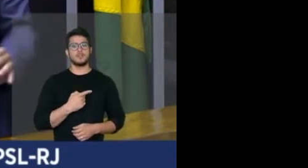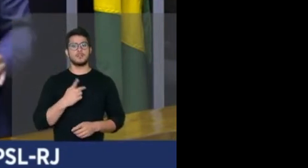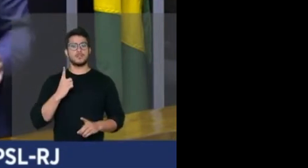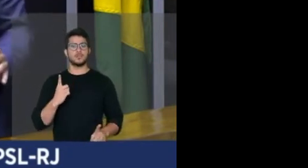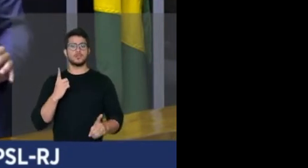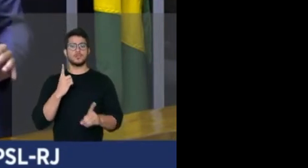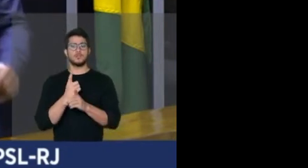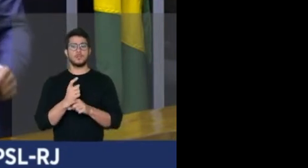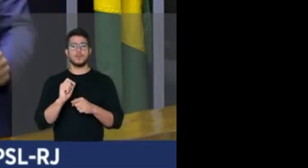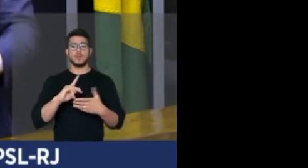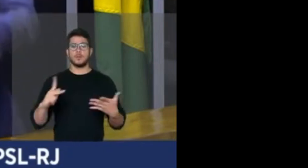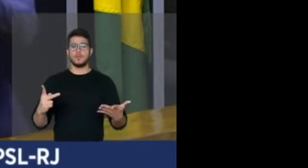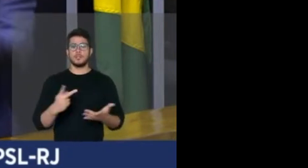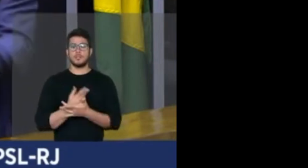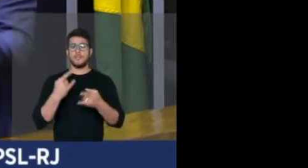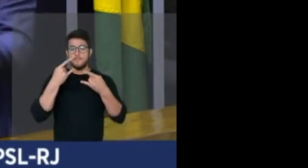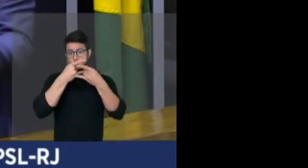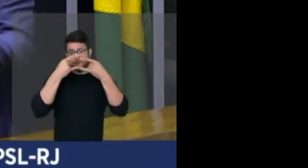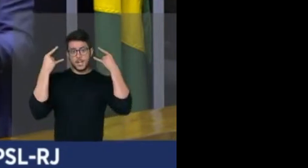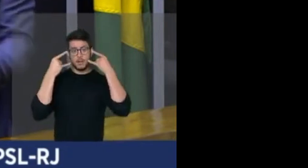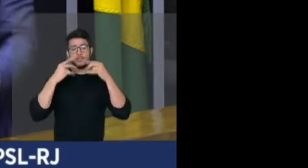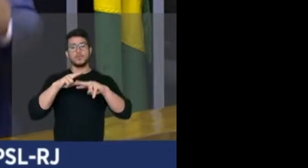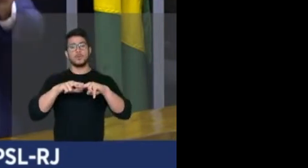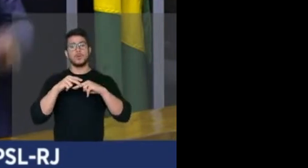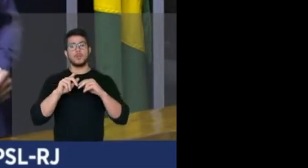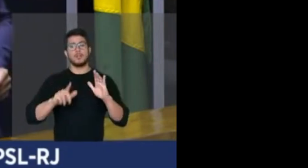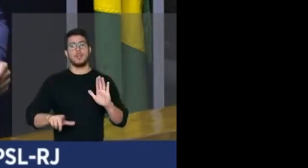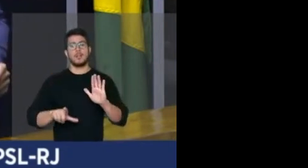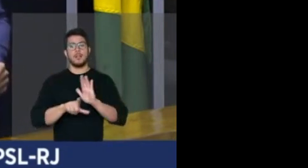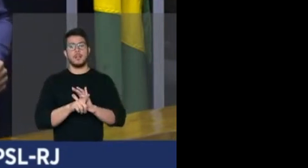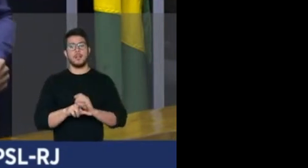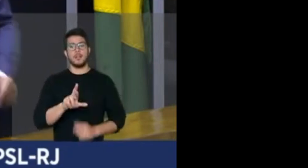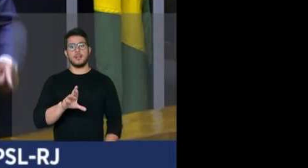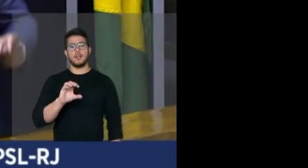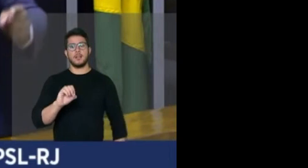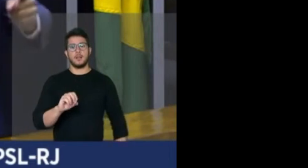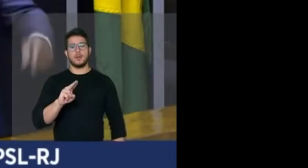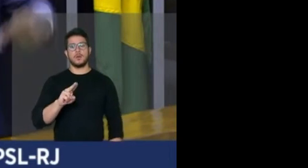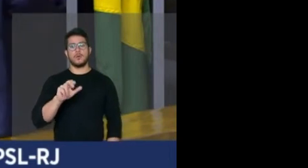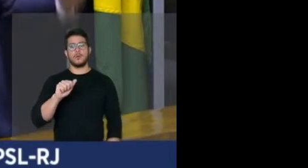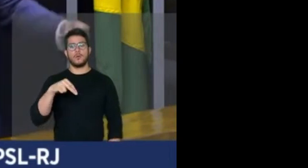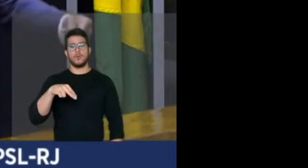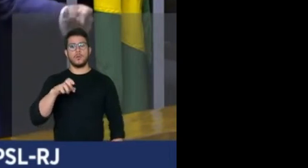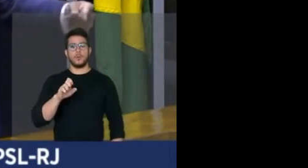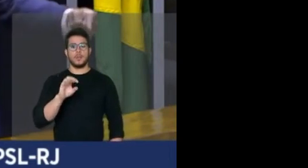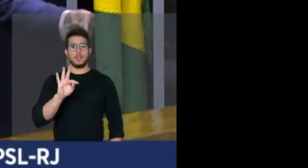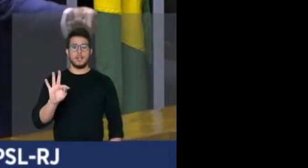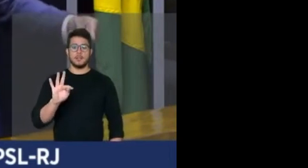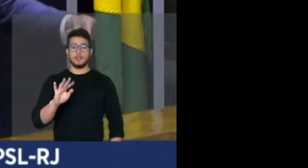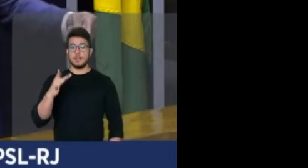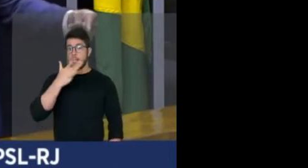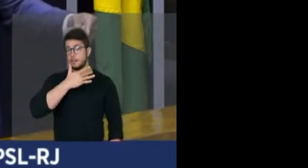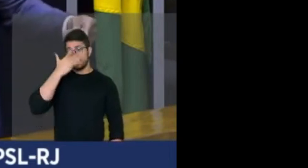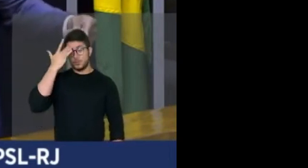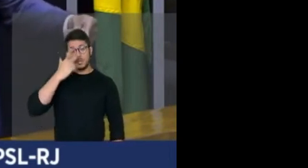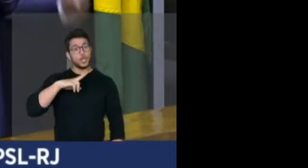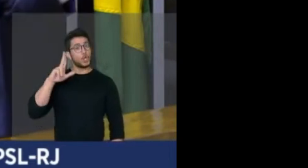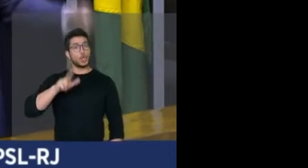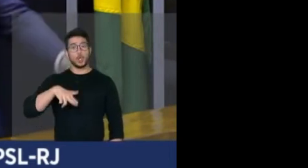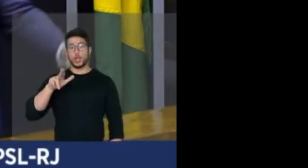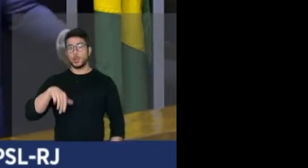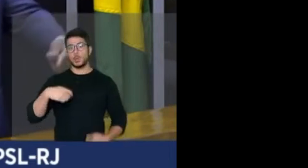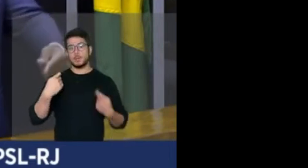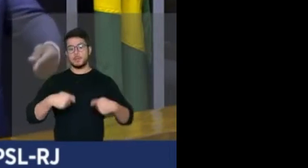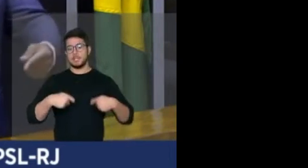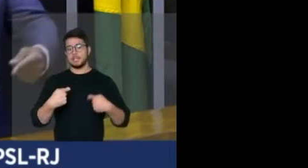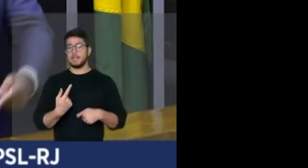da Lei Rouanet? Pessoas que nunca precisaram desses recursos, porque já eram pessoas conceituadas no